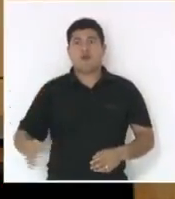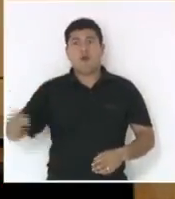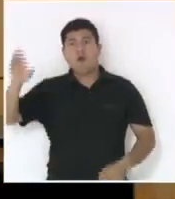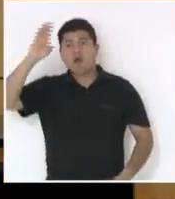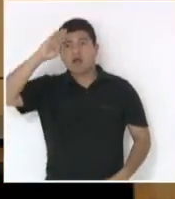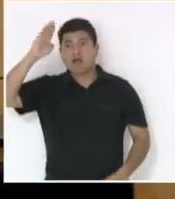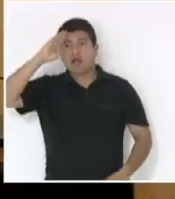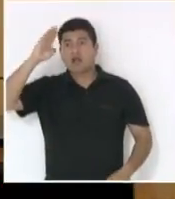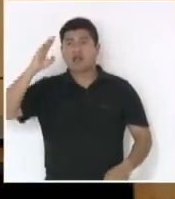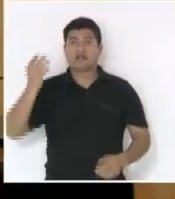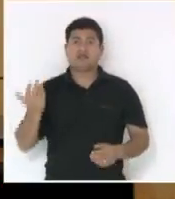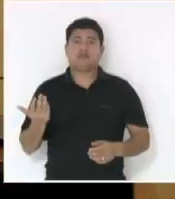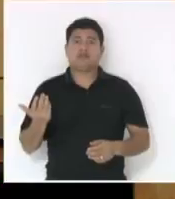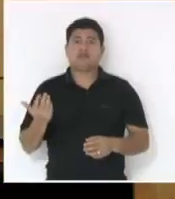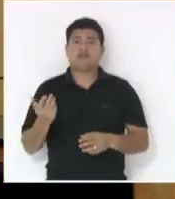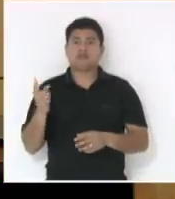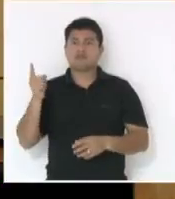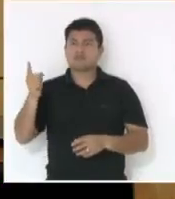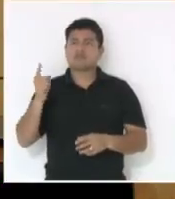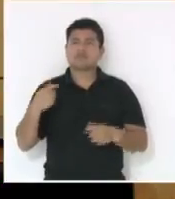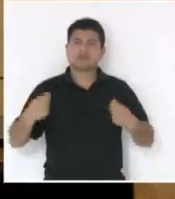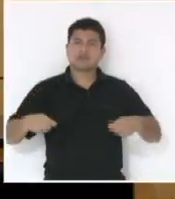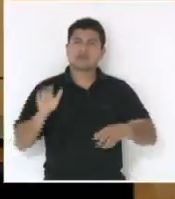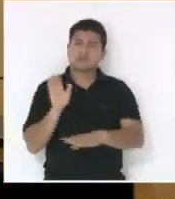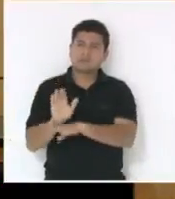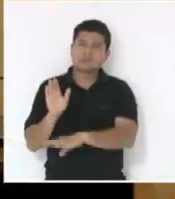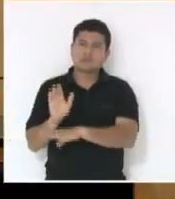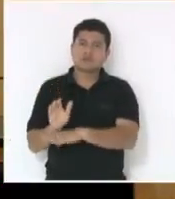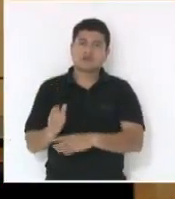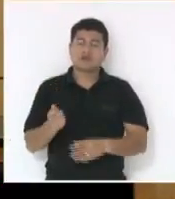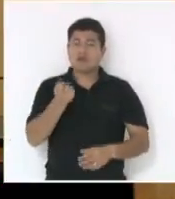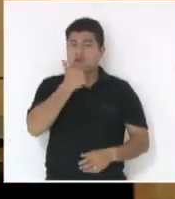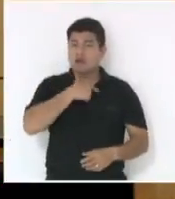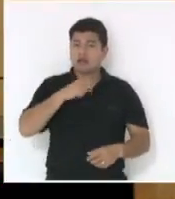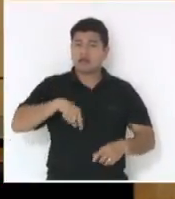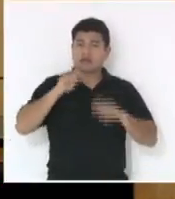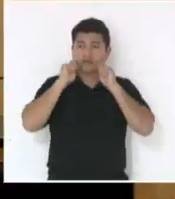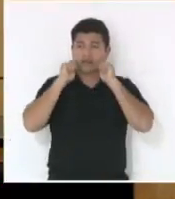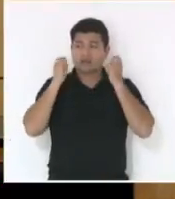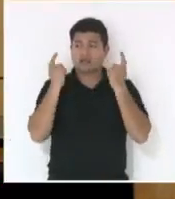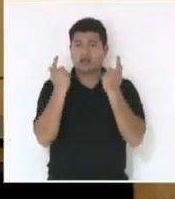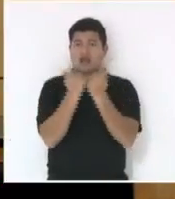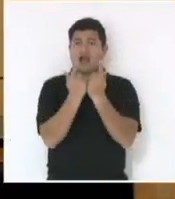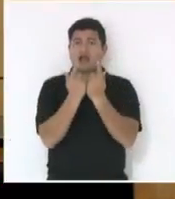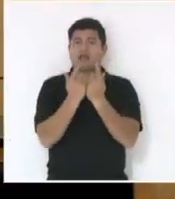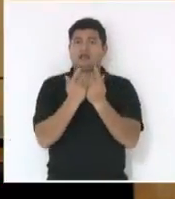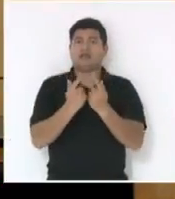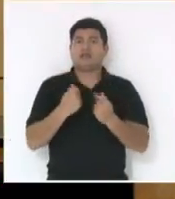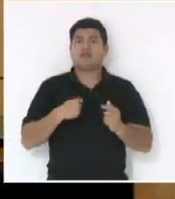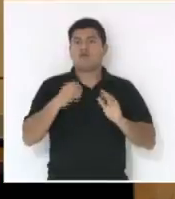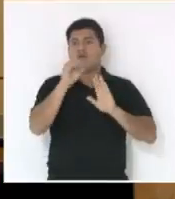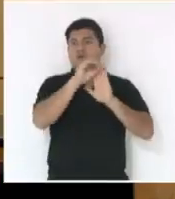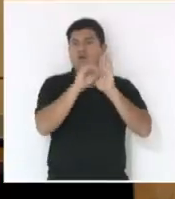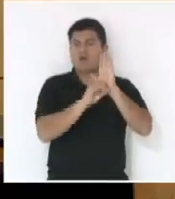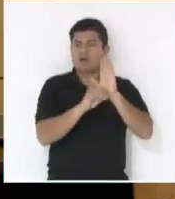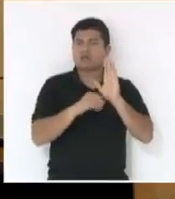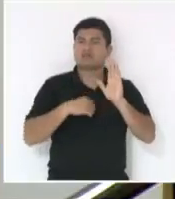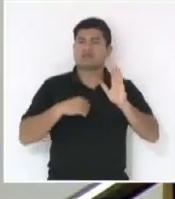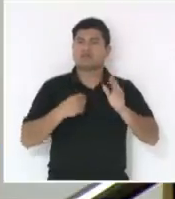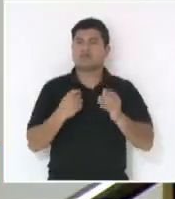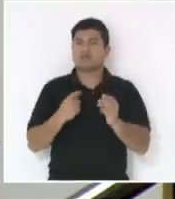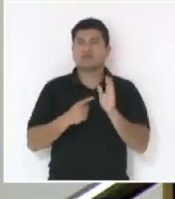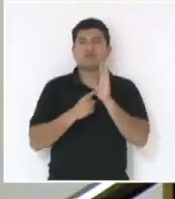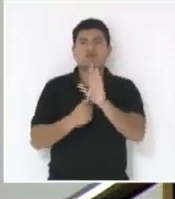exército se manifestar. Acho que essa casa deveria, pelo menos um ofício, mostrar a preocupação